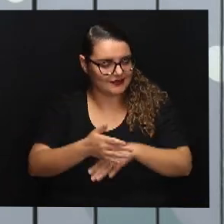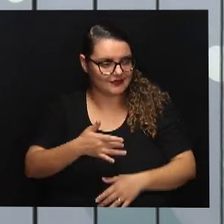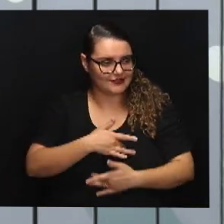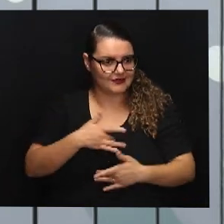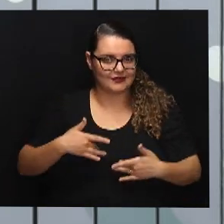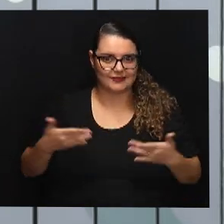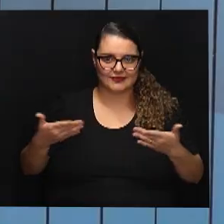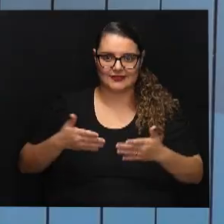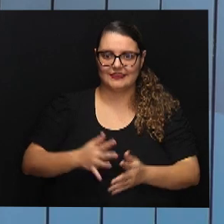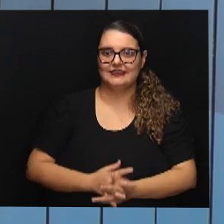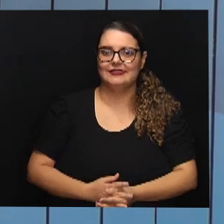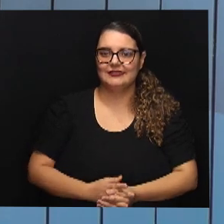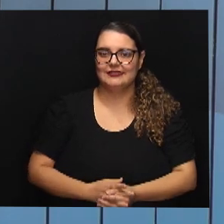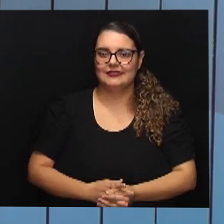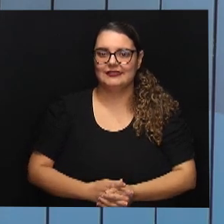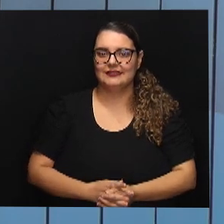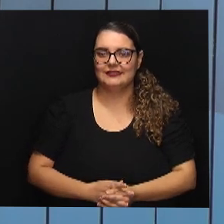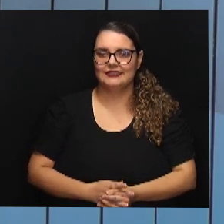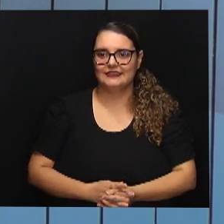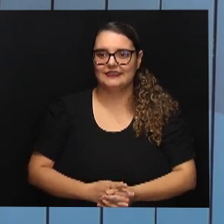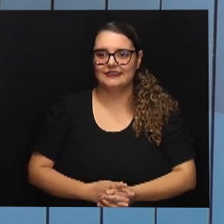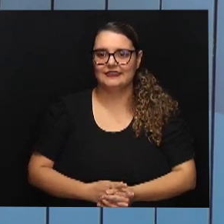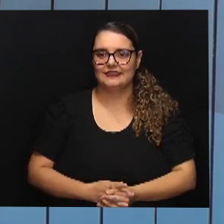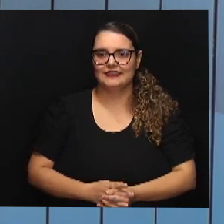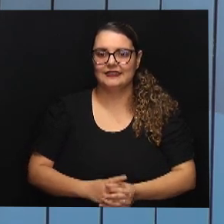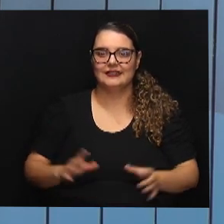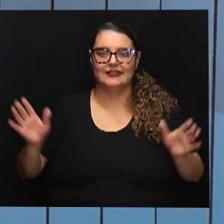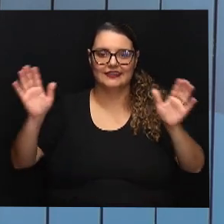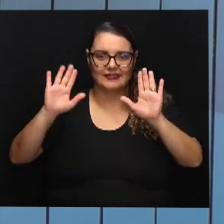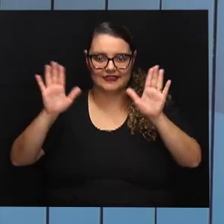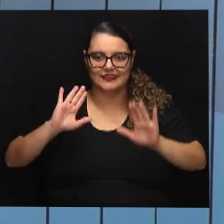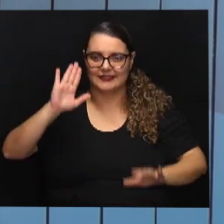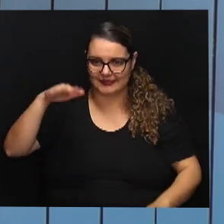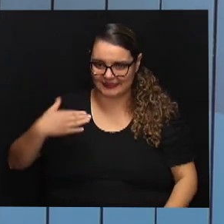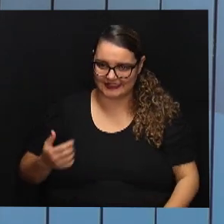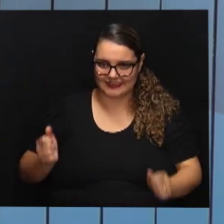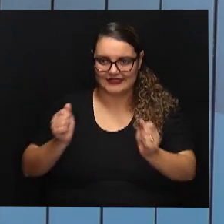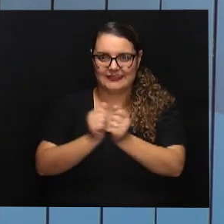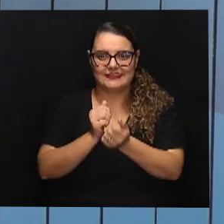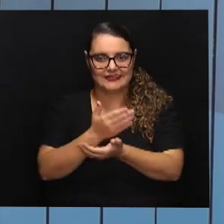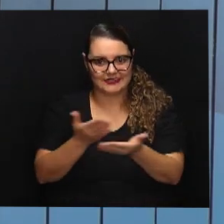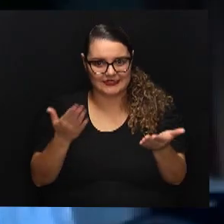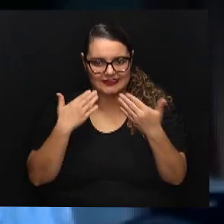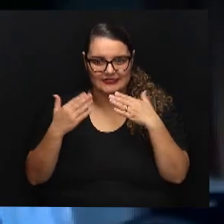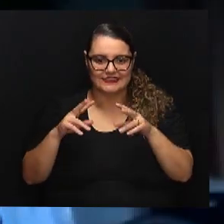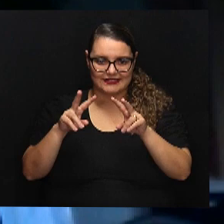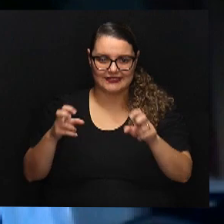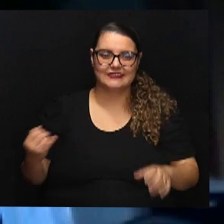bucomaxilofacial. Doutora Juliana, muito obrigada pela sua participação aqui no Saúde Agora.